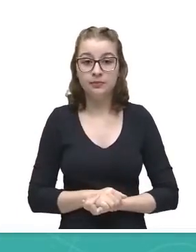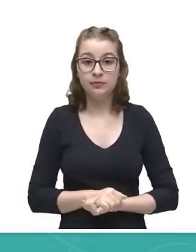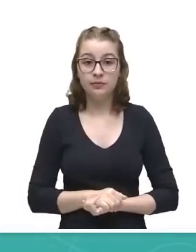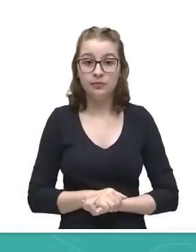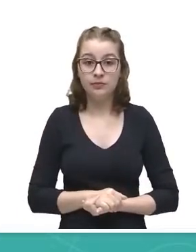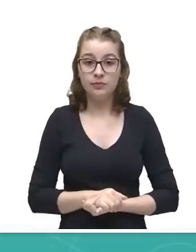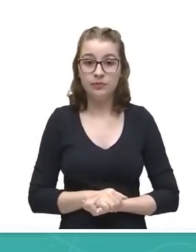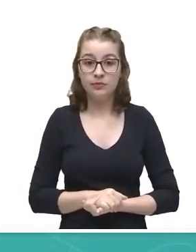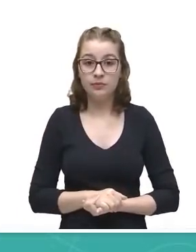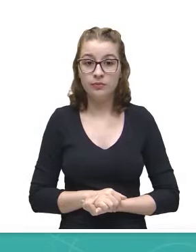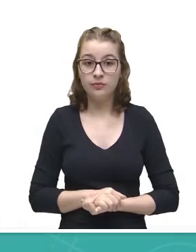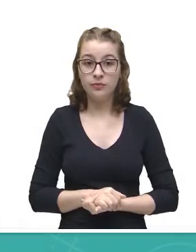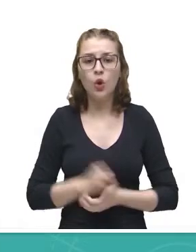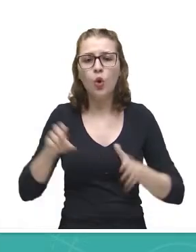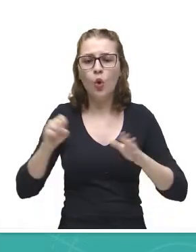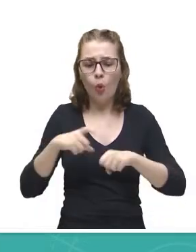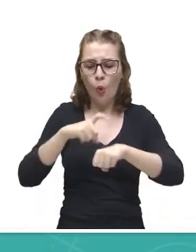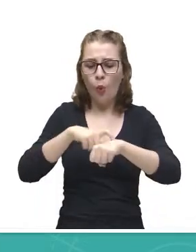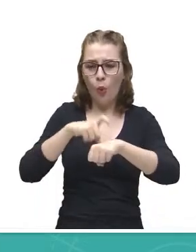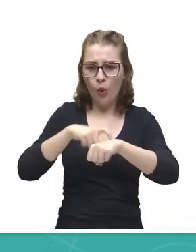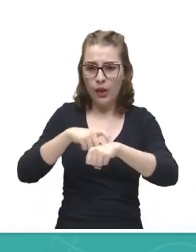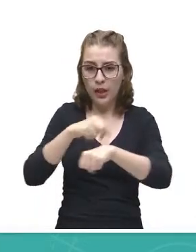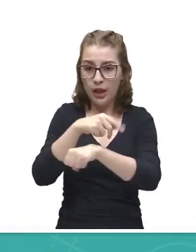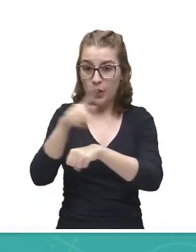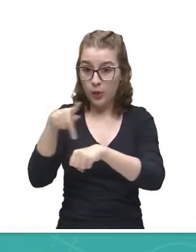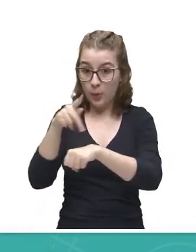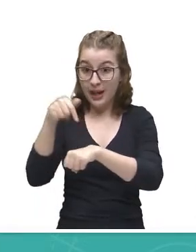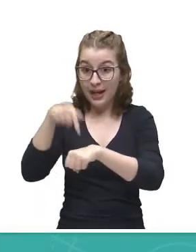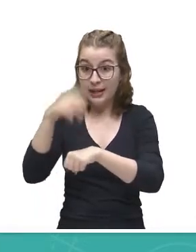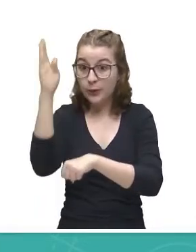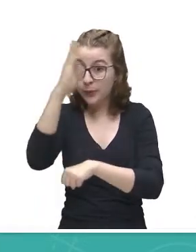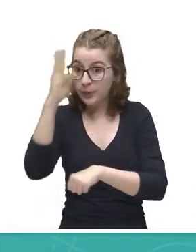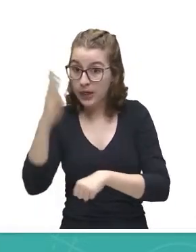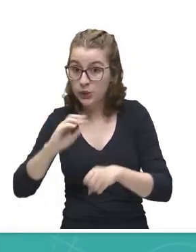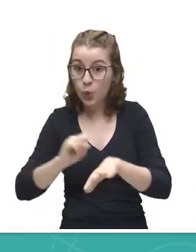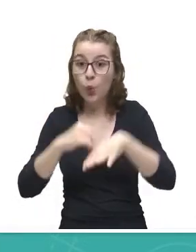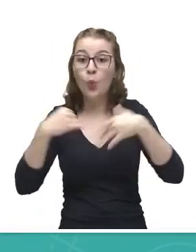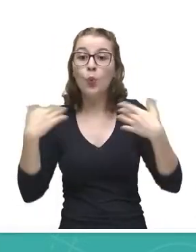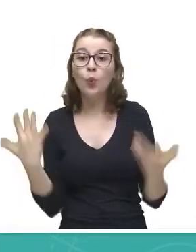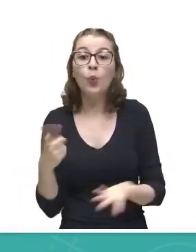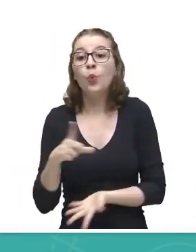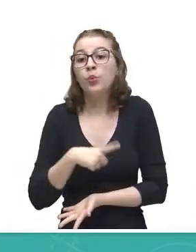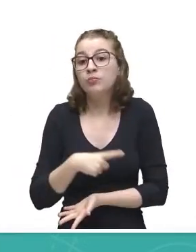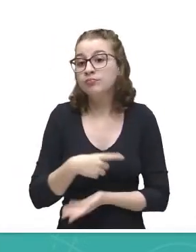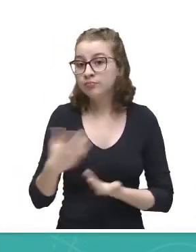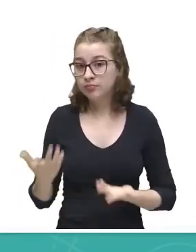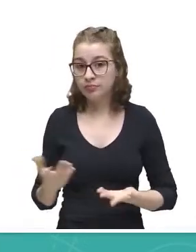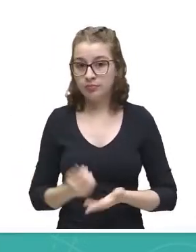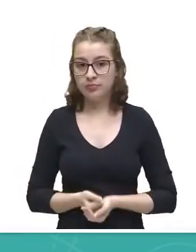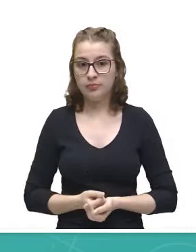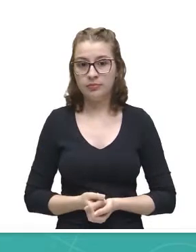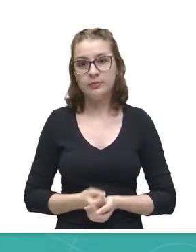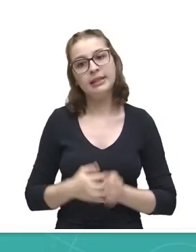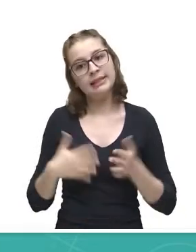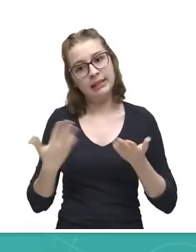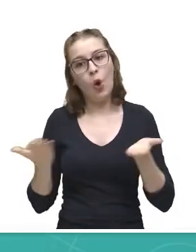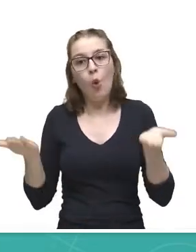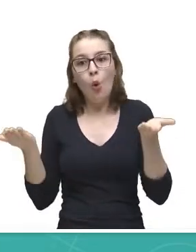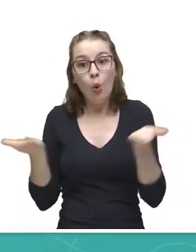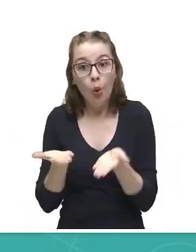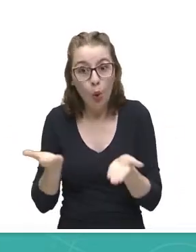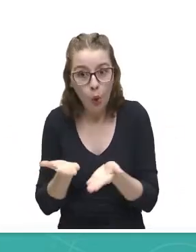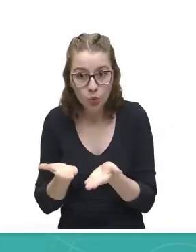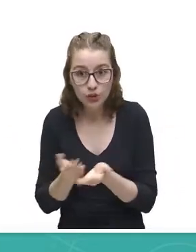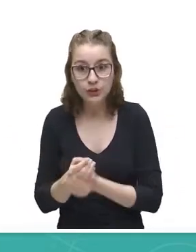perguntando para vocês quantos fusos horários vai existir aqui no Brasil. Gente, atualmente nós temos